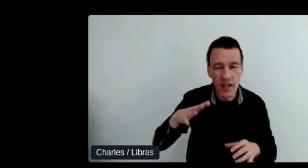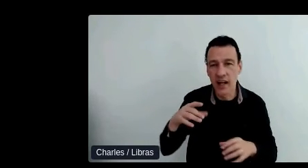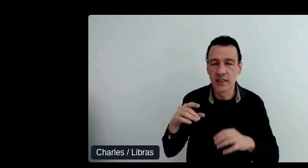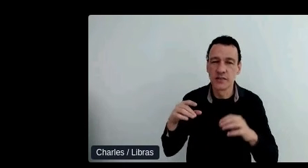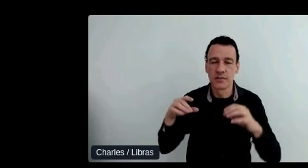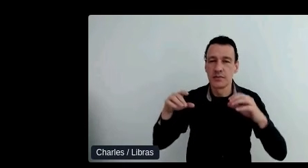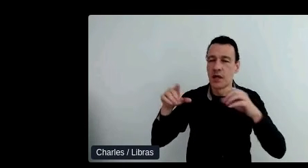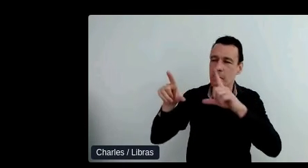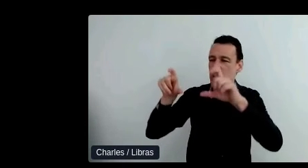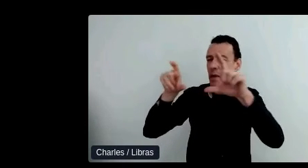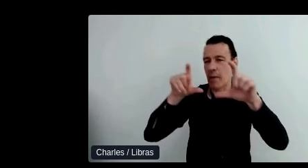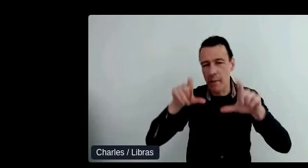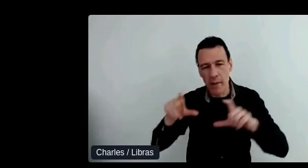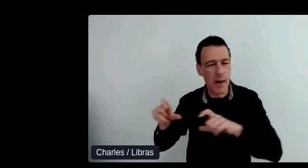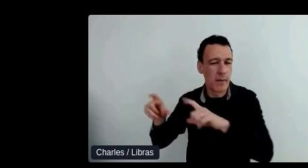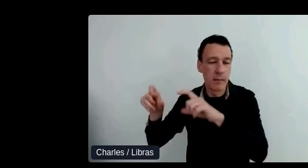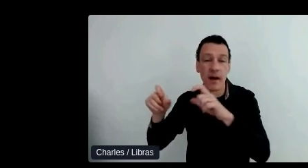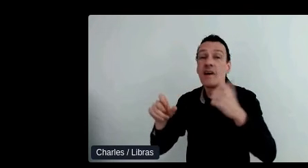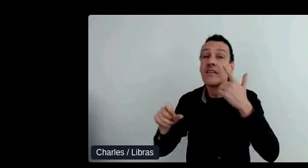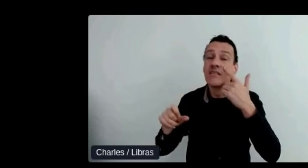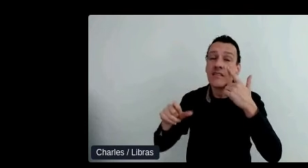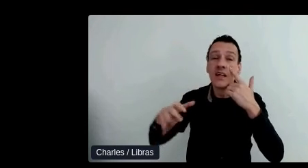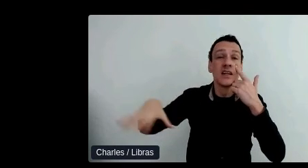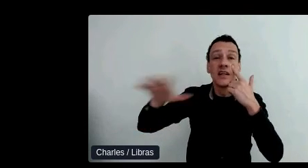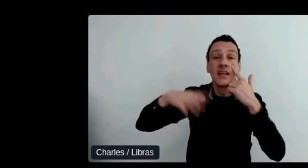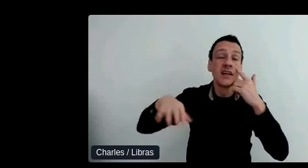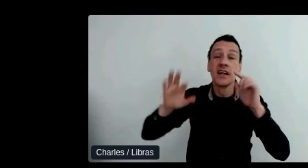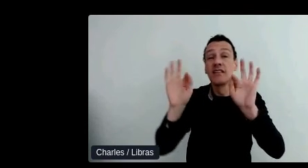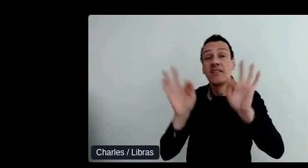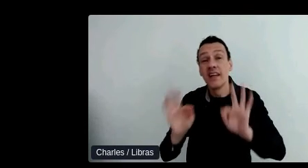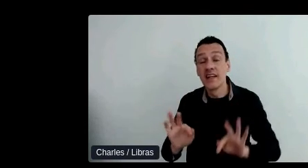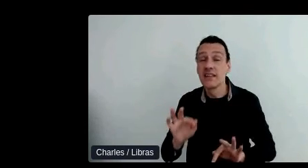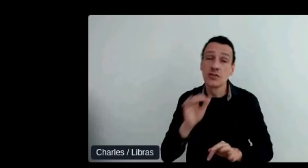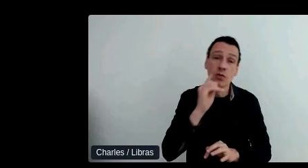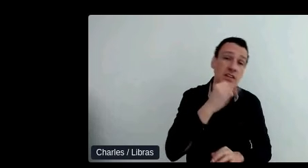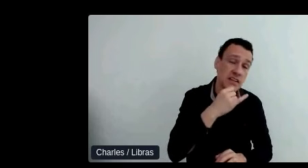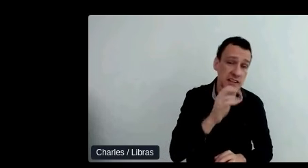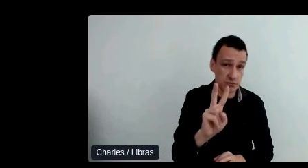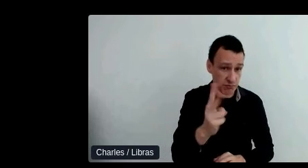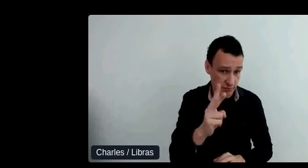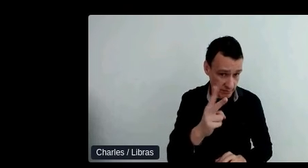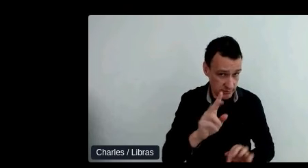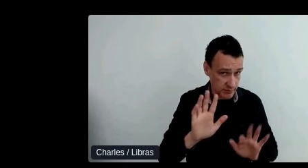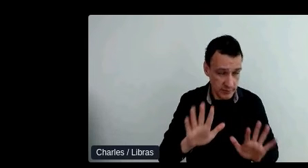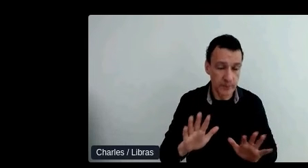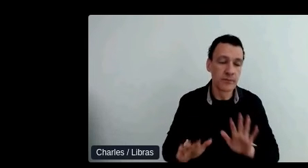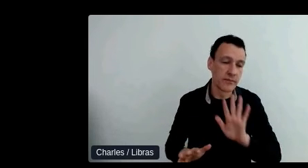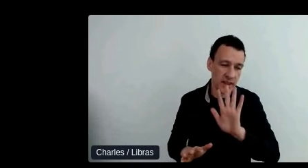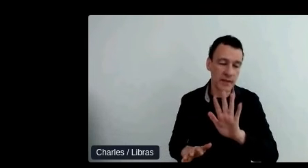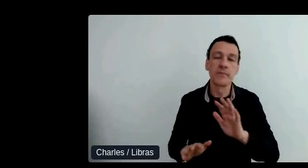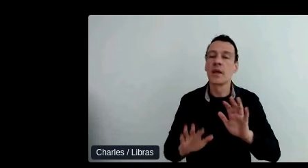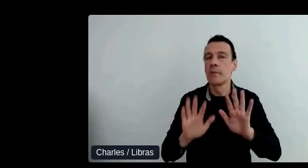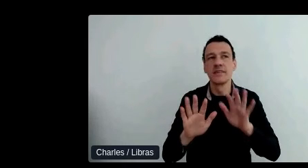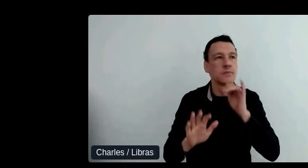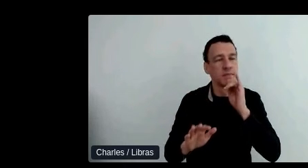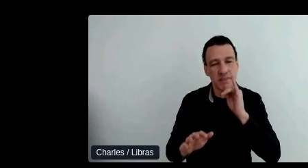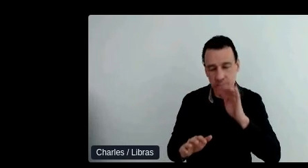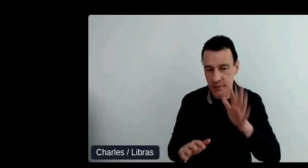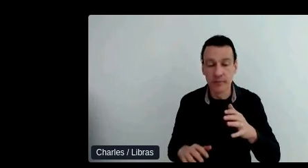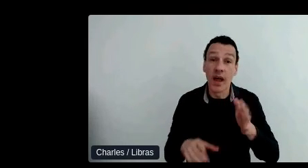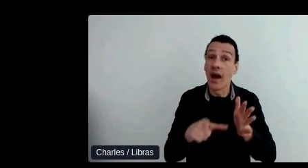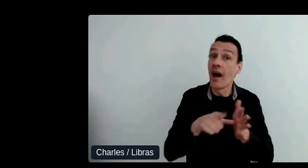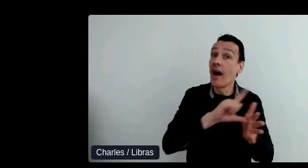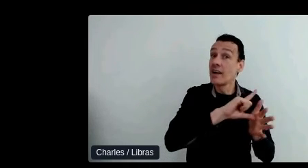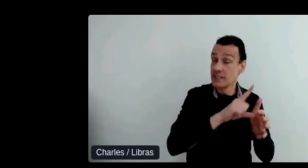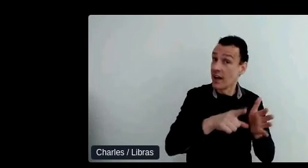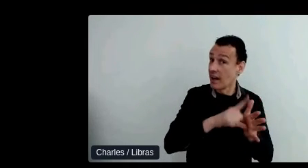pessoas estão felizes. E aí, antes desse fotógrafo, esse robozinho chegar, o gerente chega na sala e fala assim: gente,